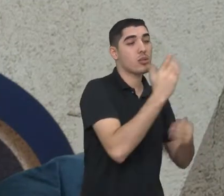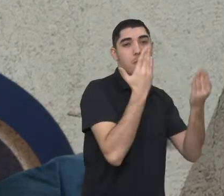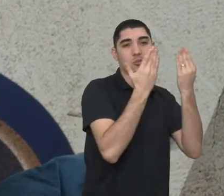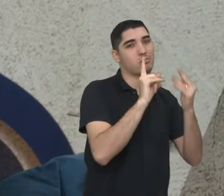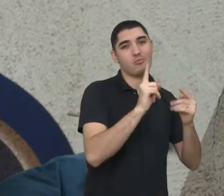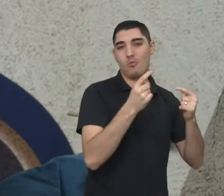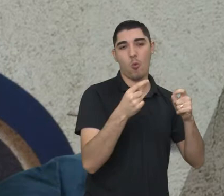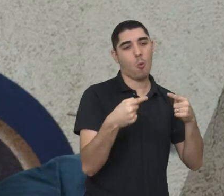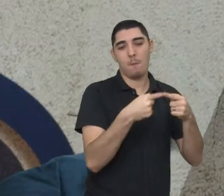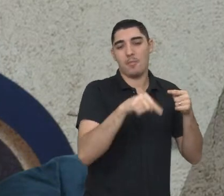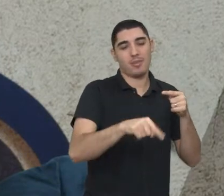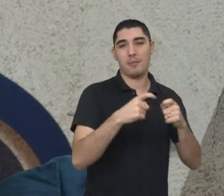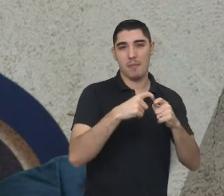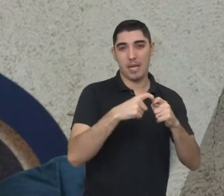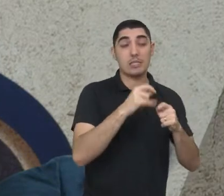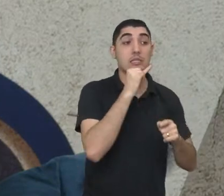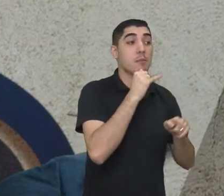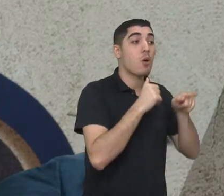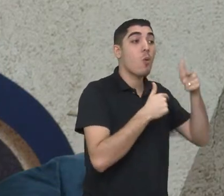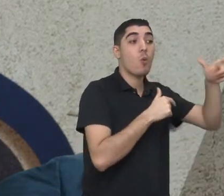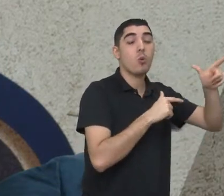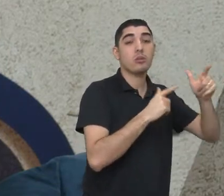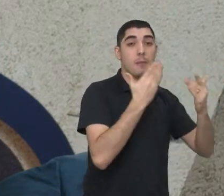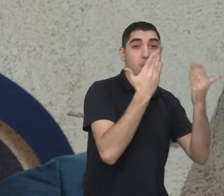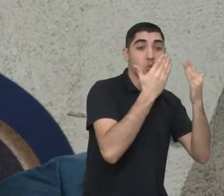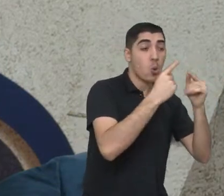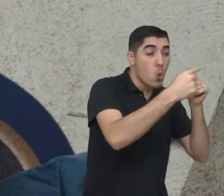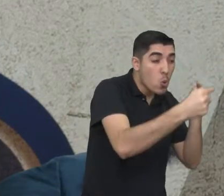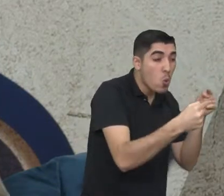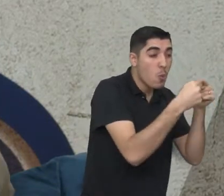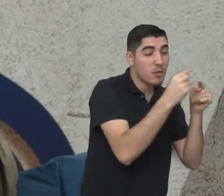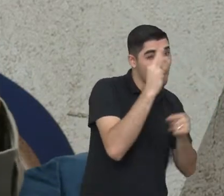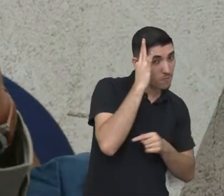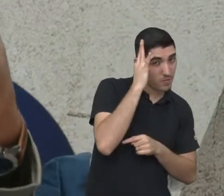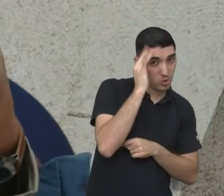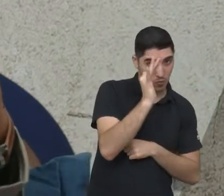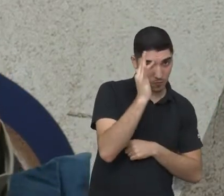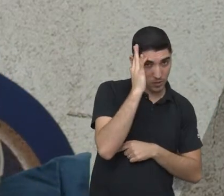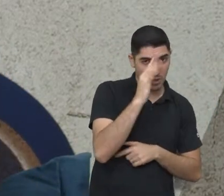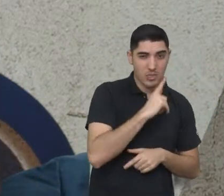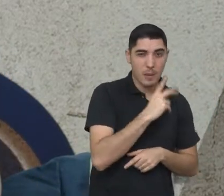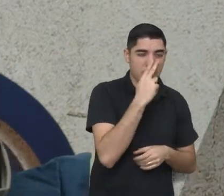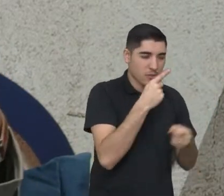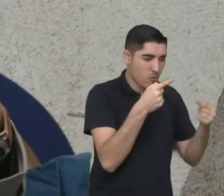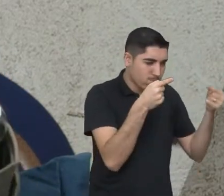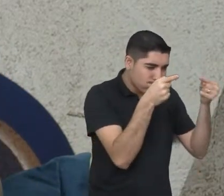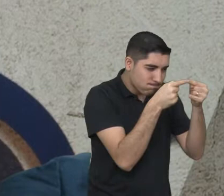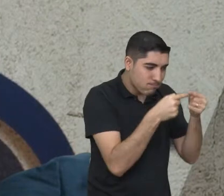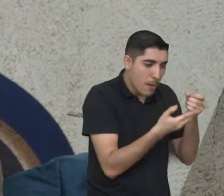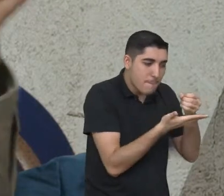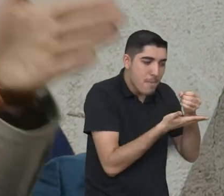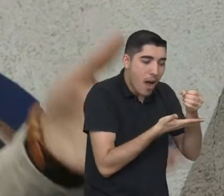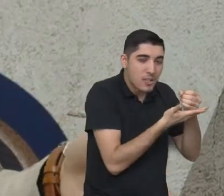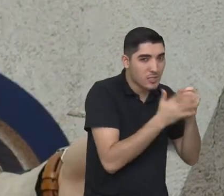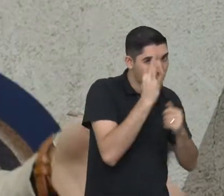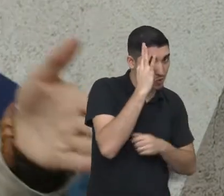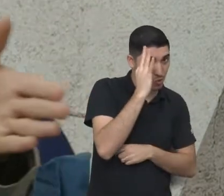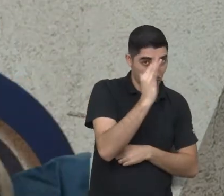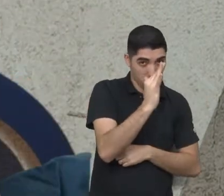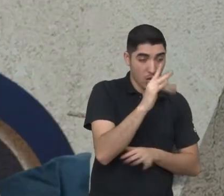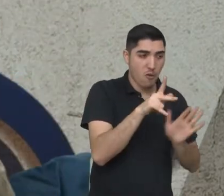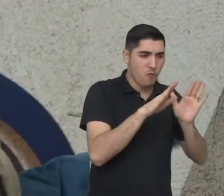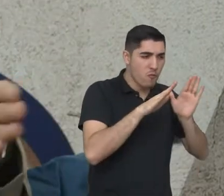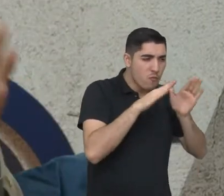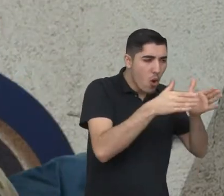por exemplo as psicologias que usam mais da filosofia. Elas têm bases filosóficas e olhares para